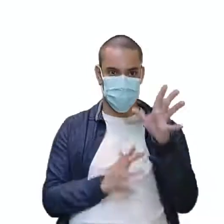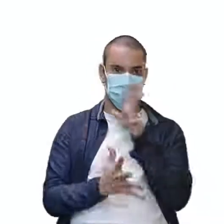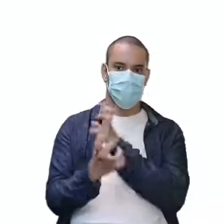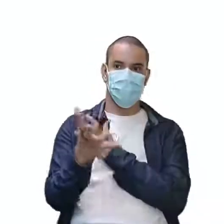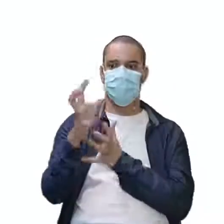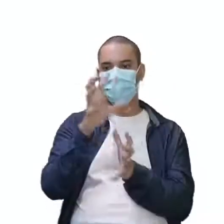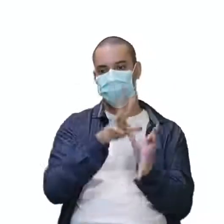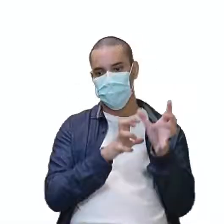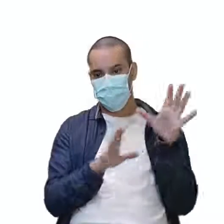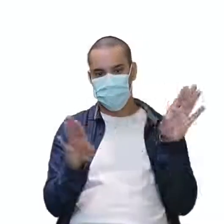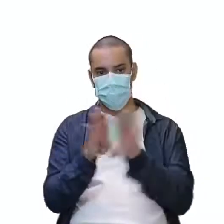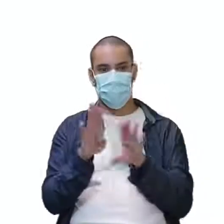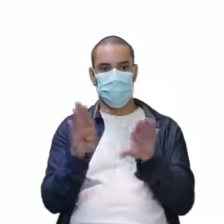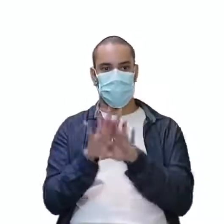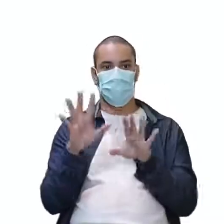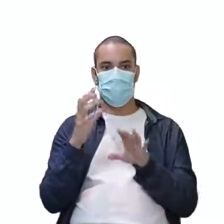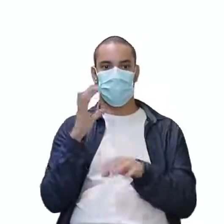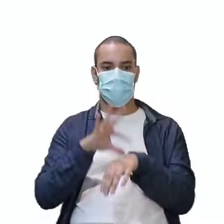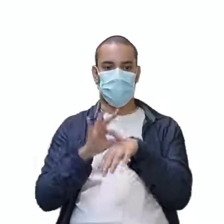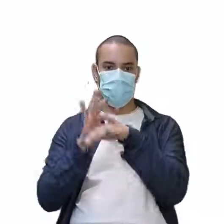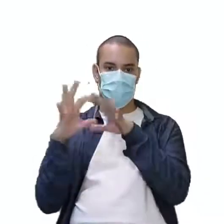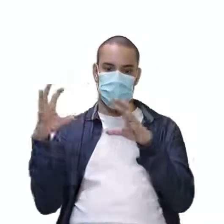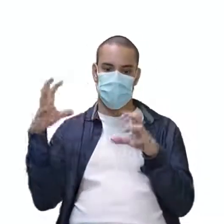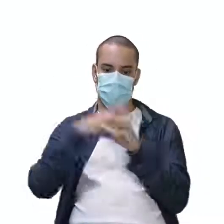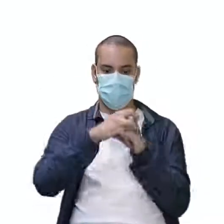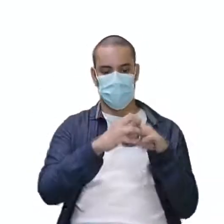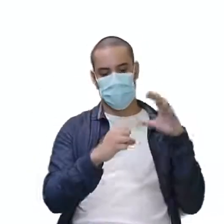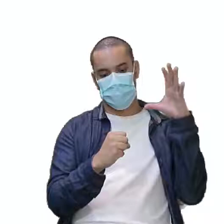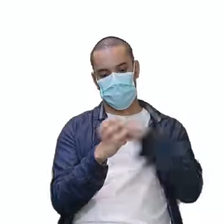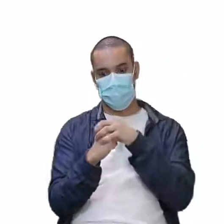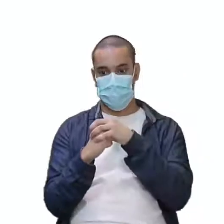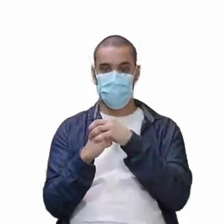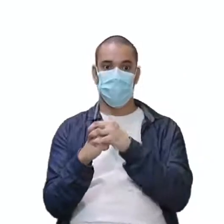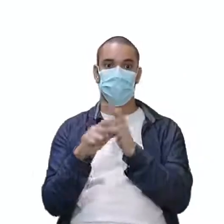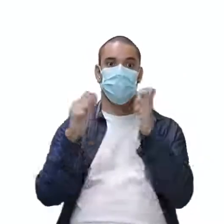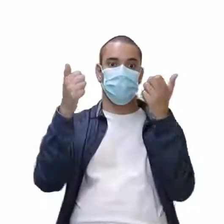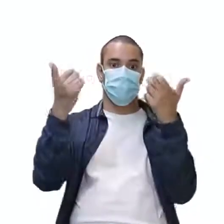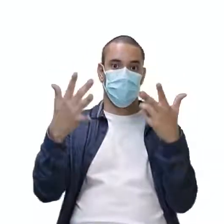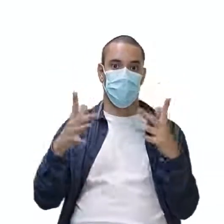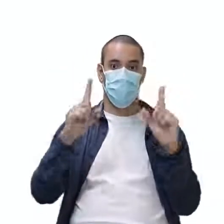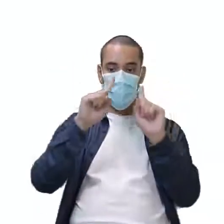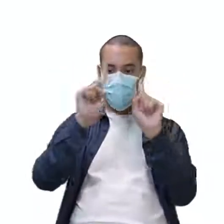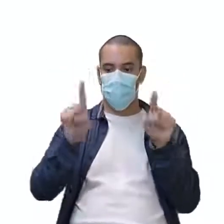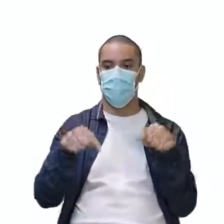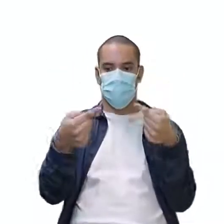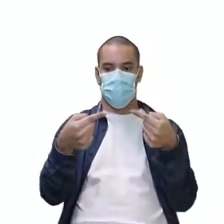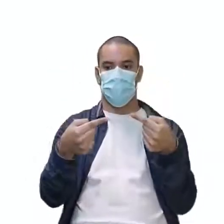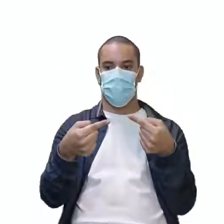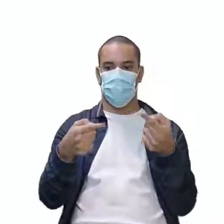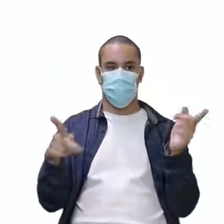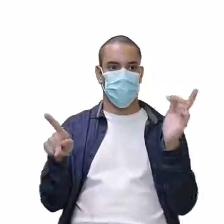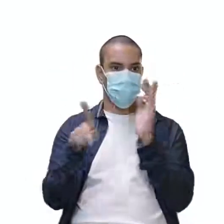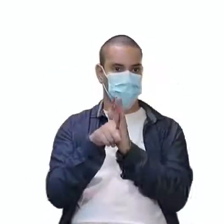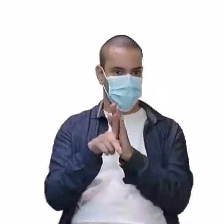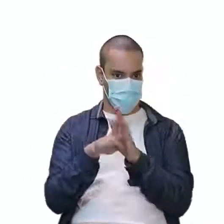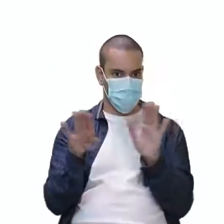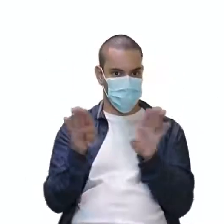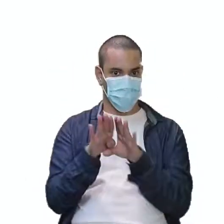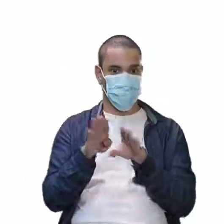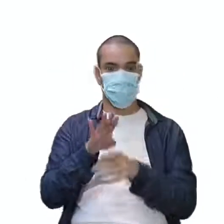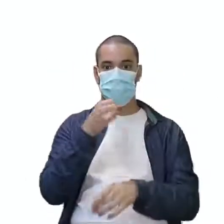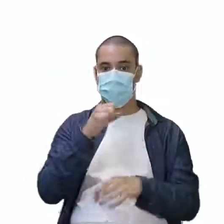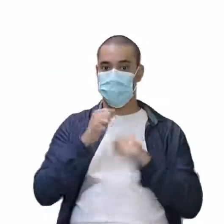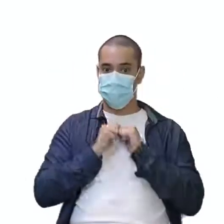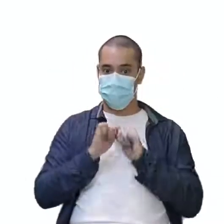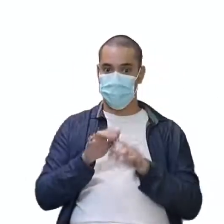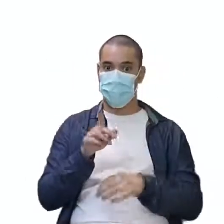desarmônica também, é o canibalismo. Então, a gente falou da competição, que é uma relação intraespecífica desarmônica, com gasto de energia,